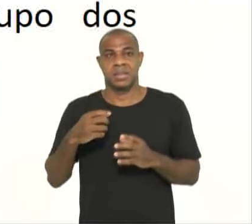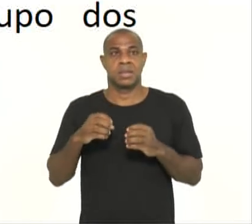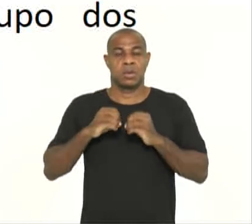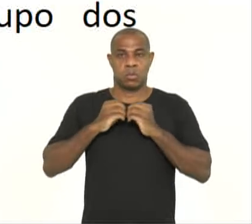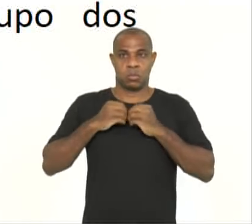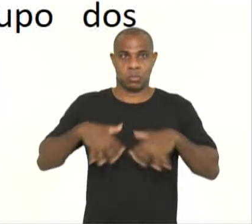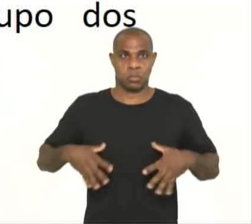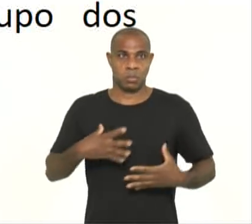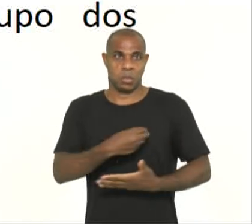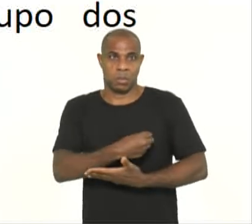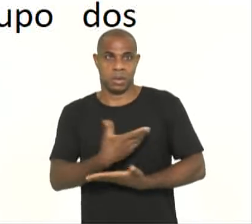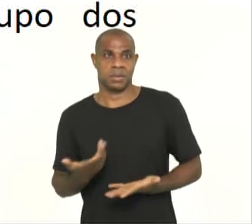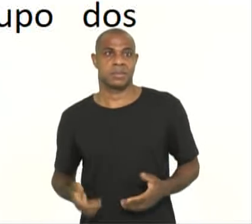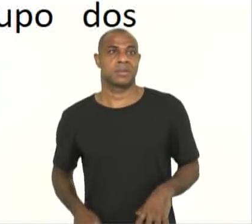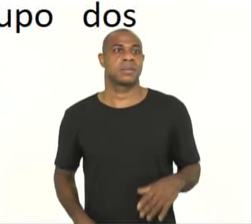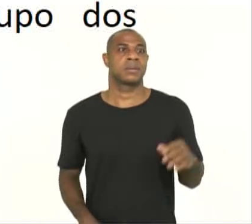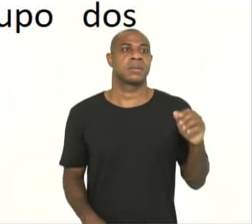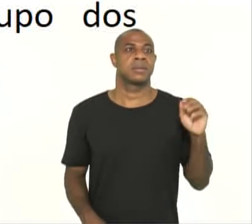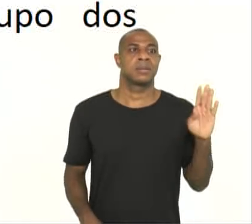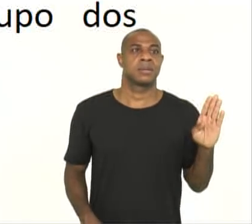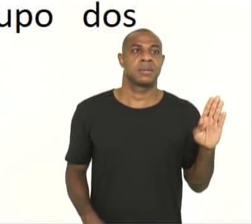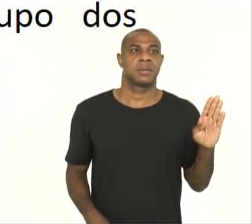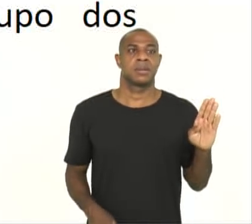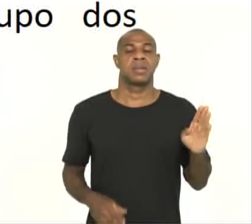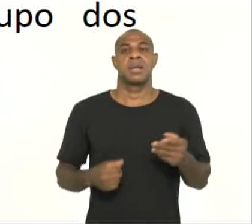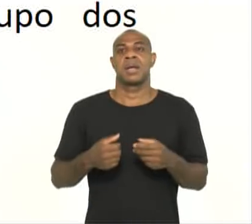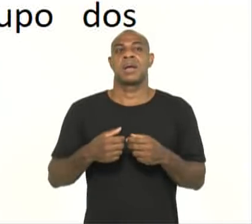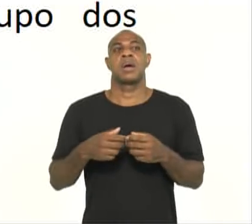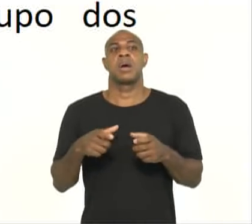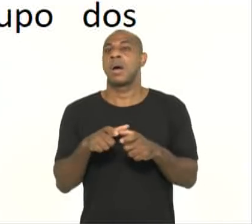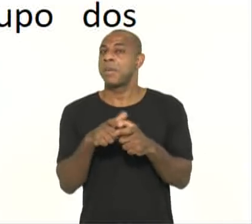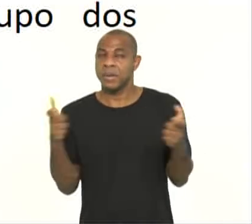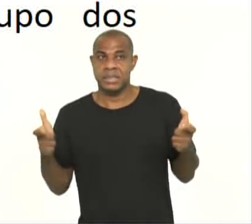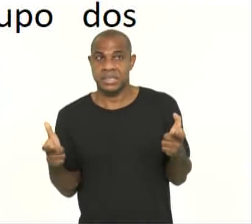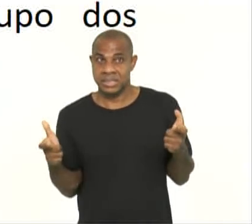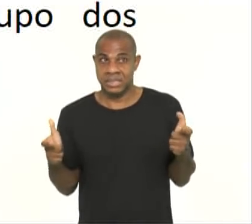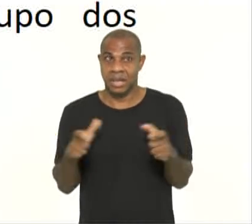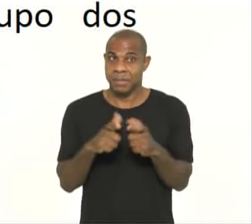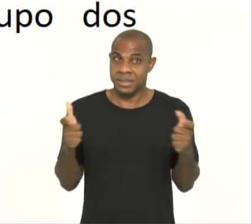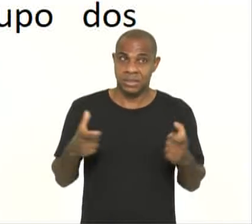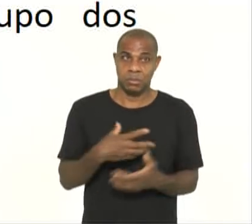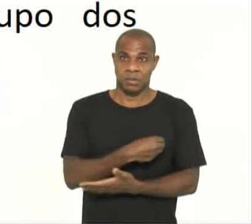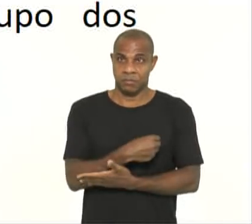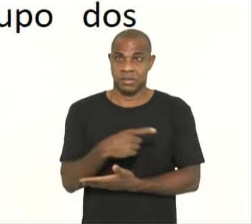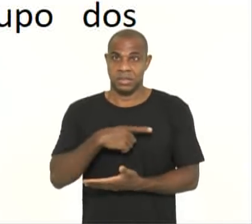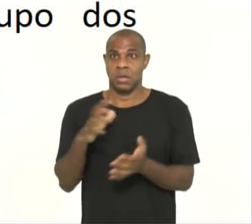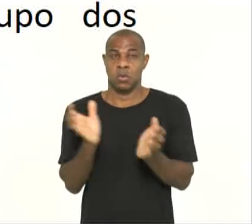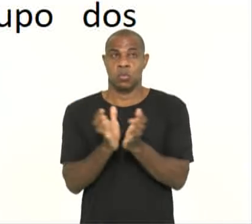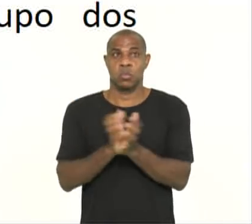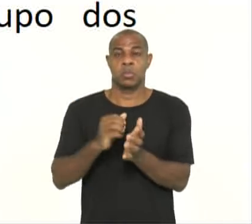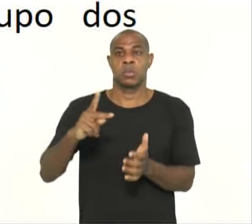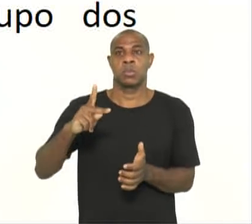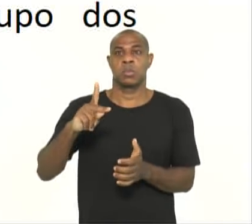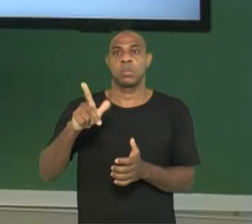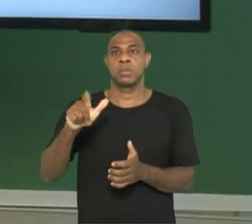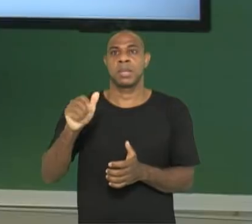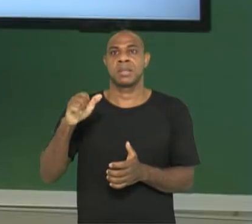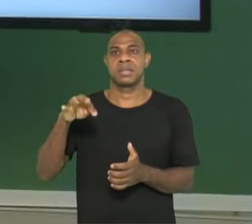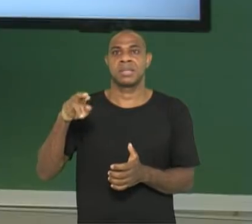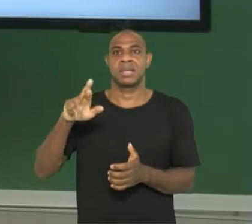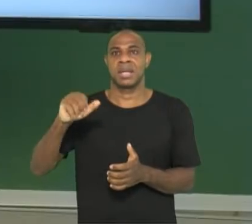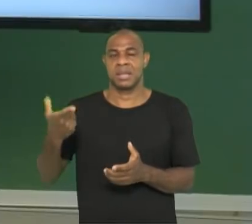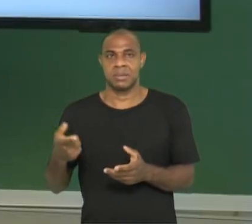A maioria dos mamíferos pertence ao grupo dos placentários, tendo como principal característica a presença